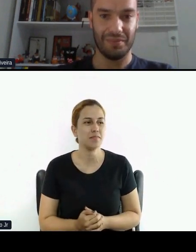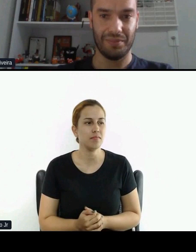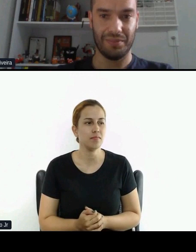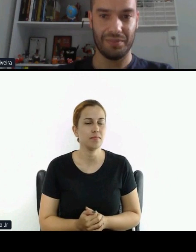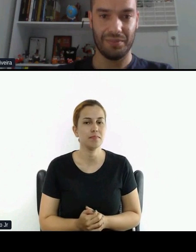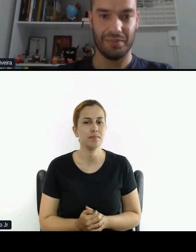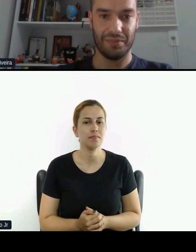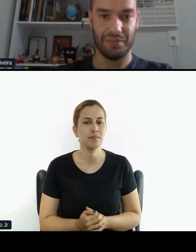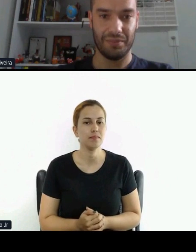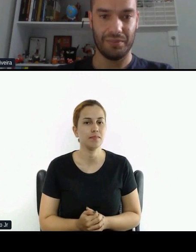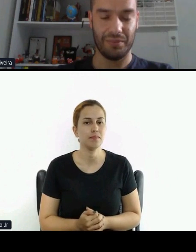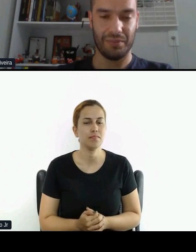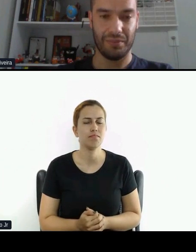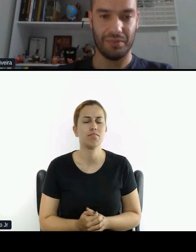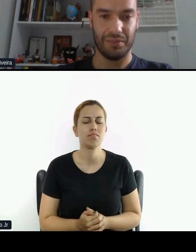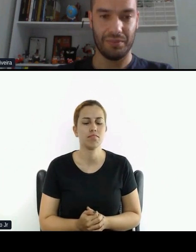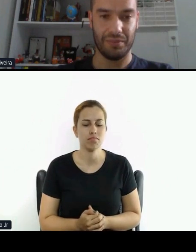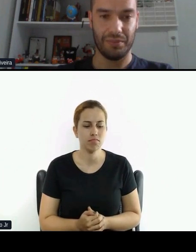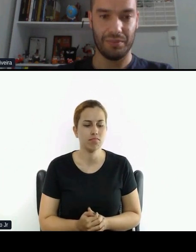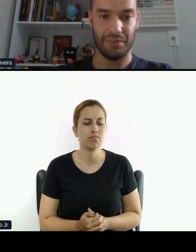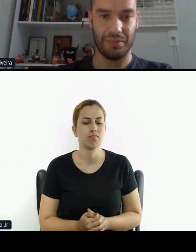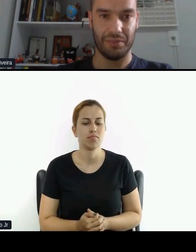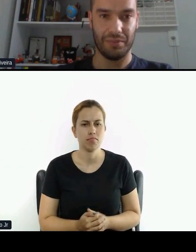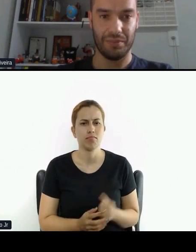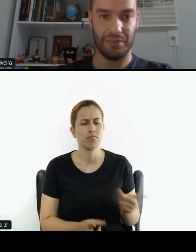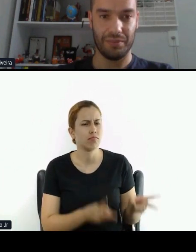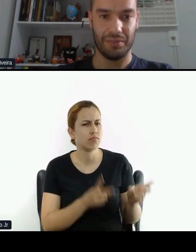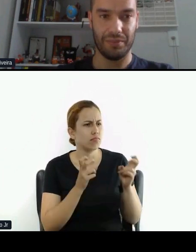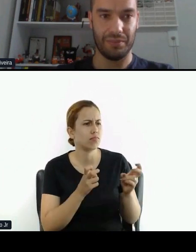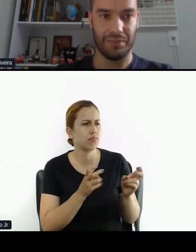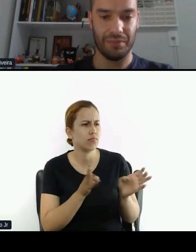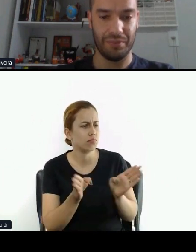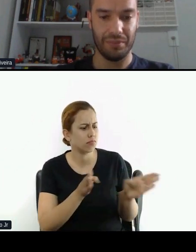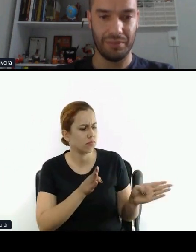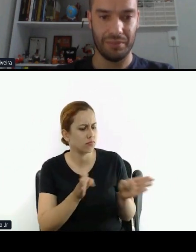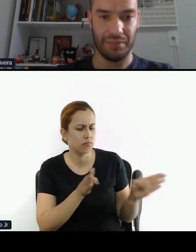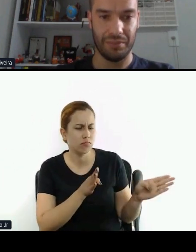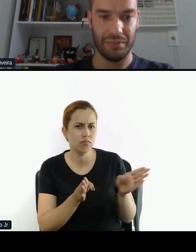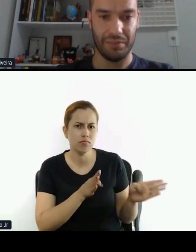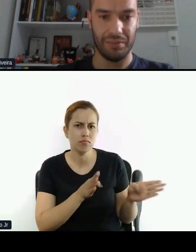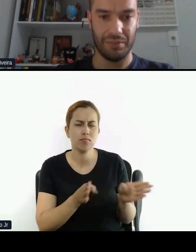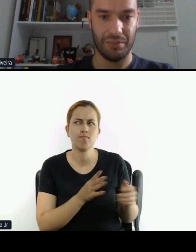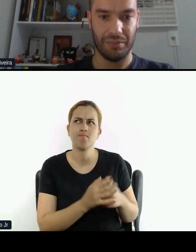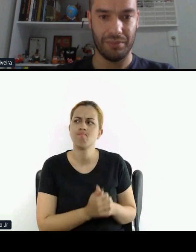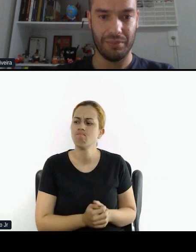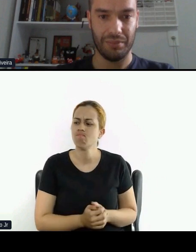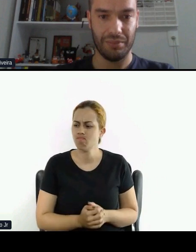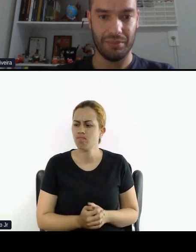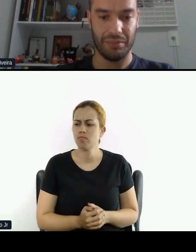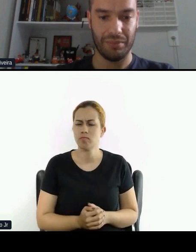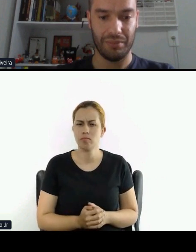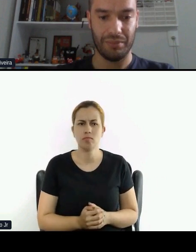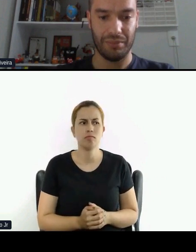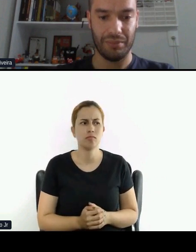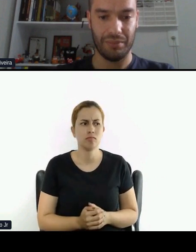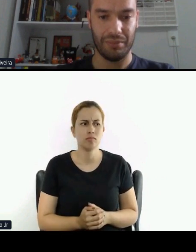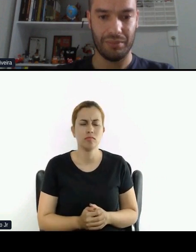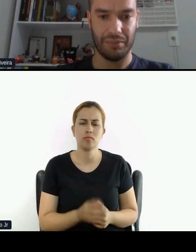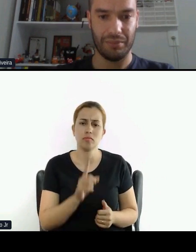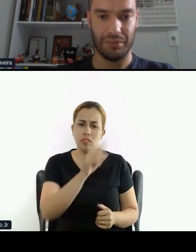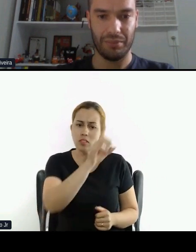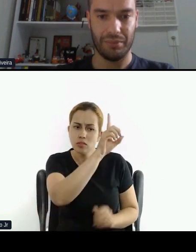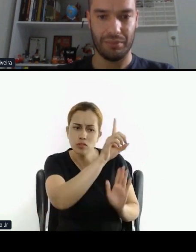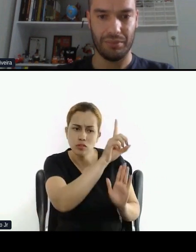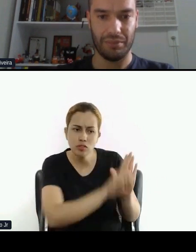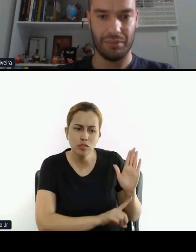Eu vejo que a acessibilidade, né, ela é a condição e o direito que